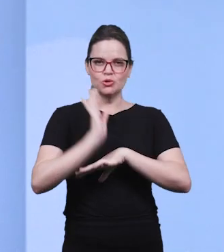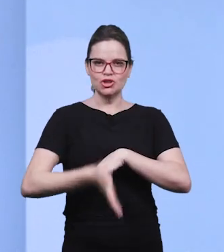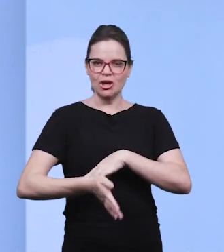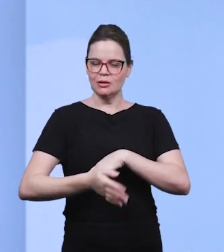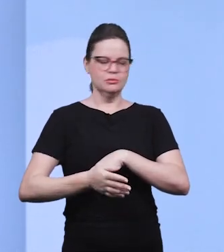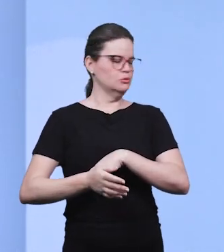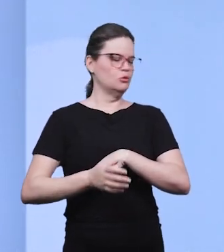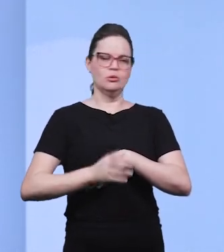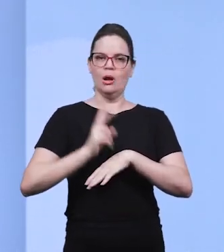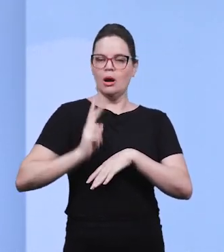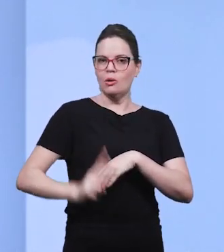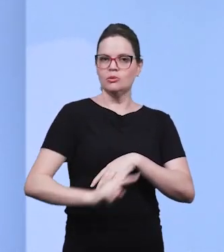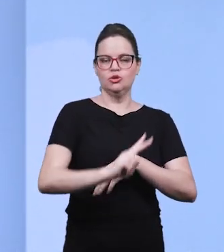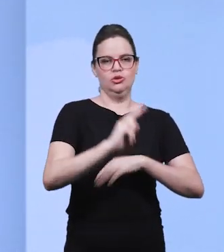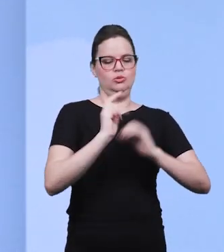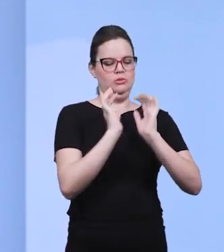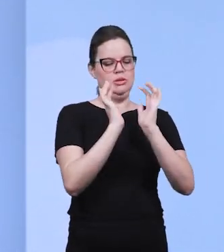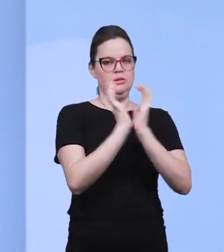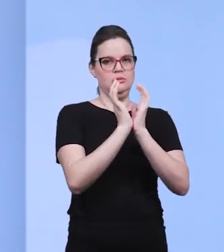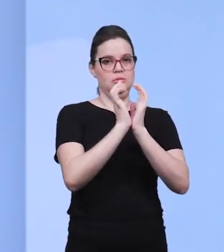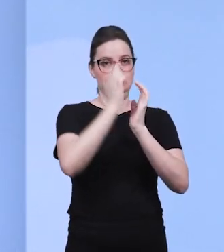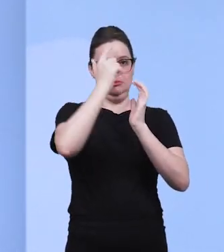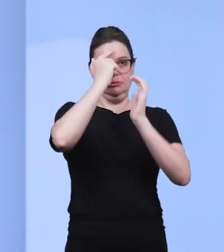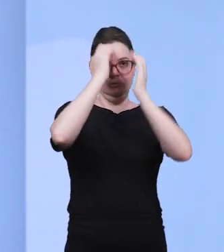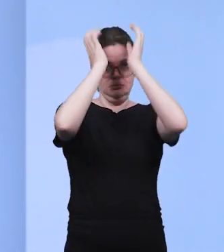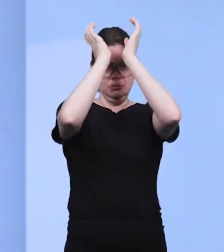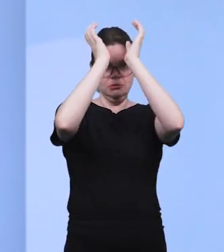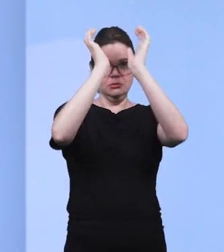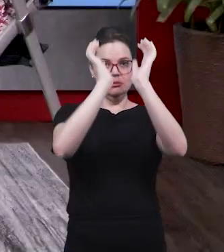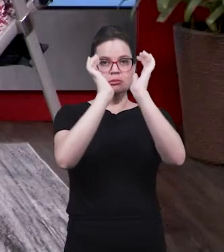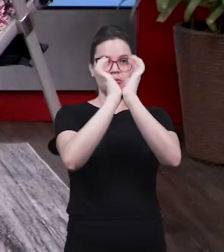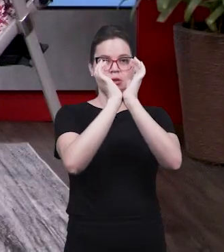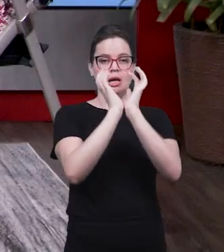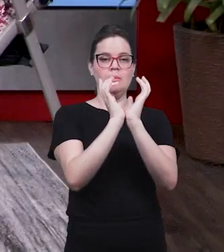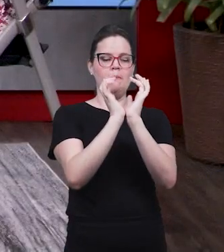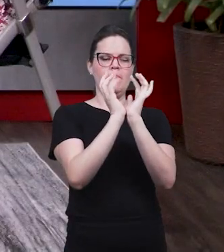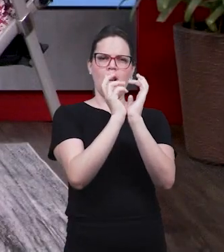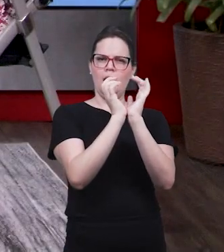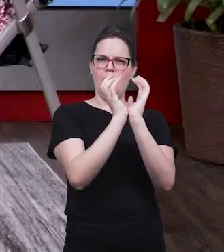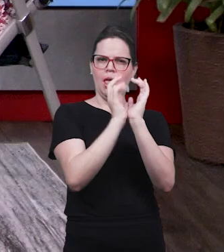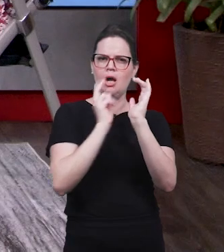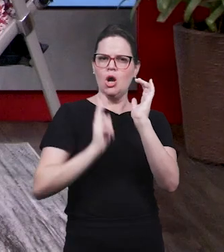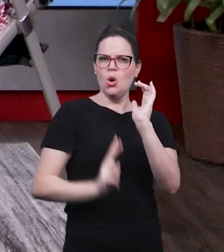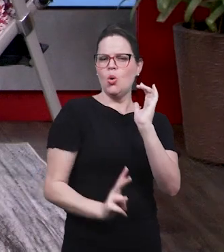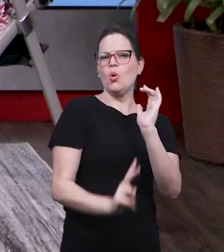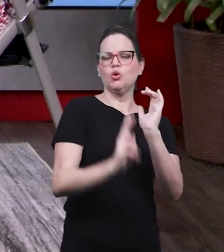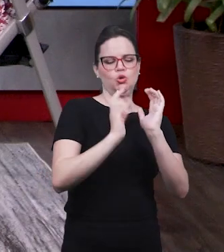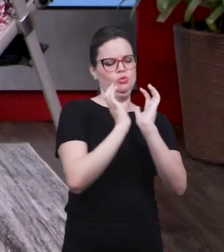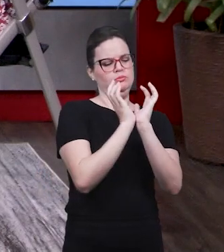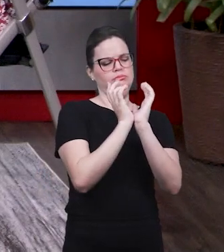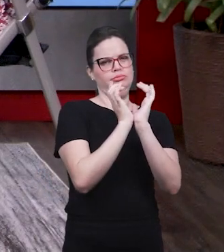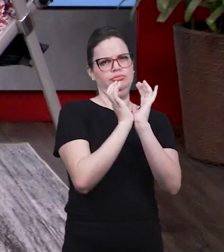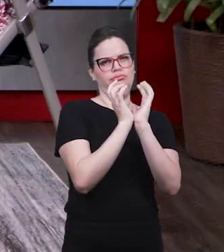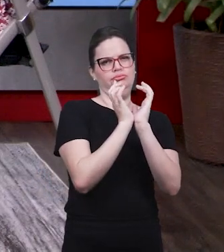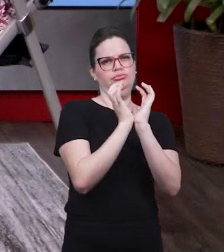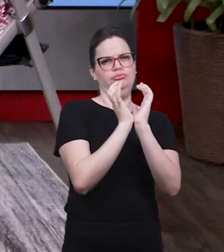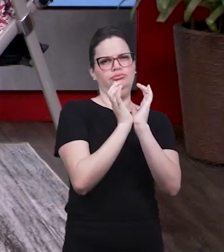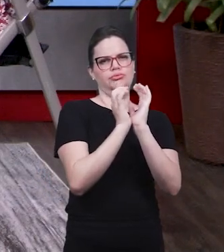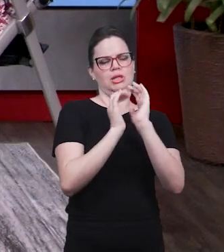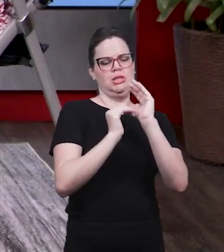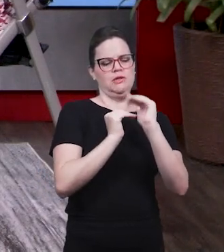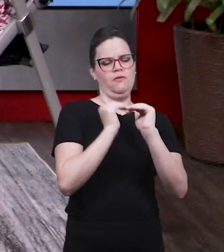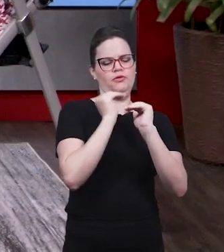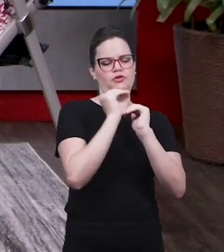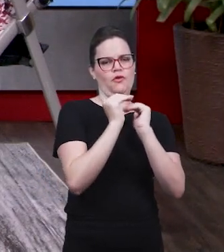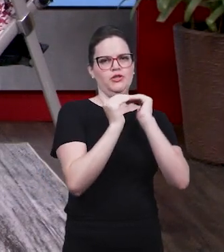tudo formado, né? O cérebro ele continua se desenvolvendo, continua amadurecendo. Então imagina só, se uma criança ela